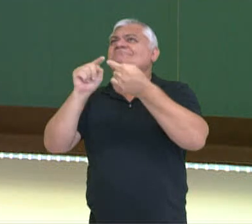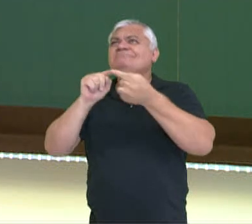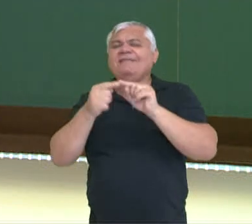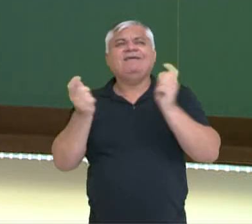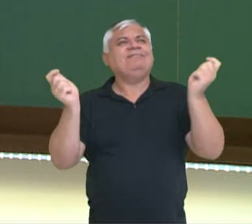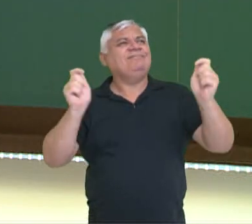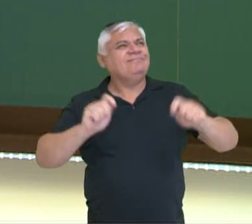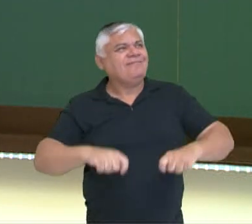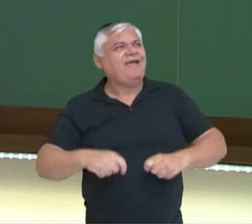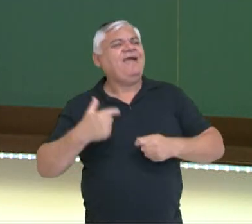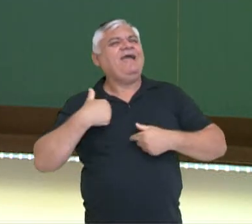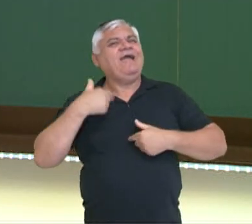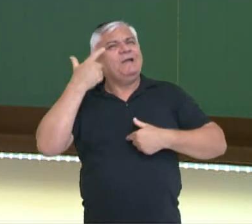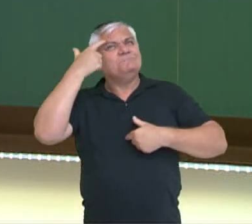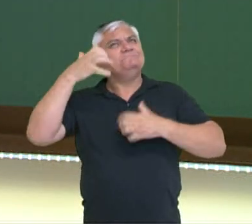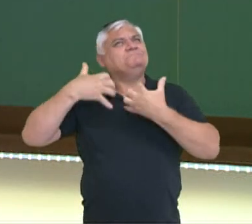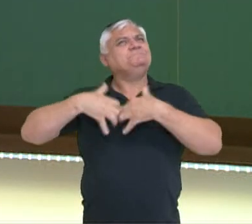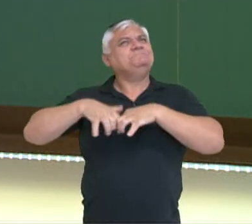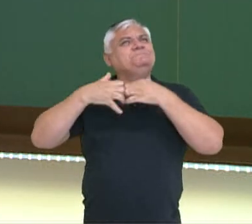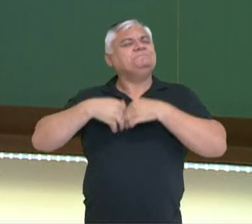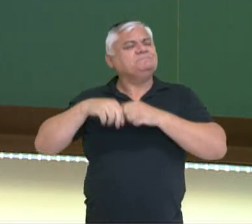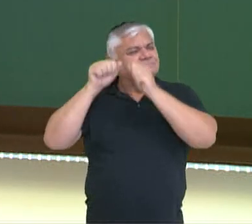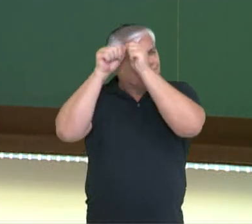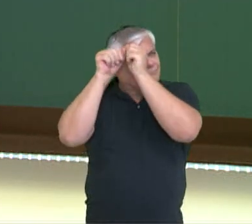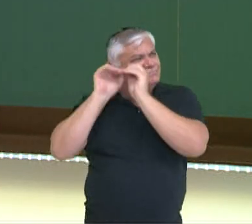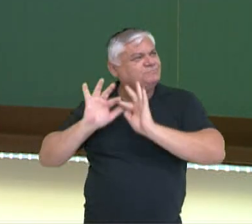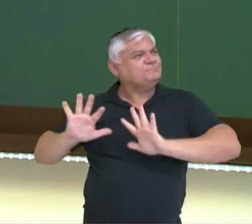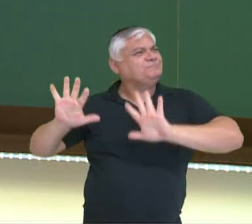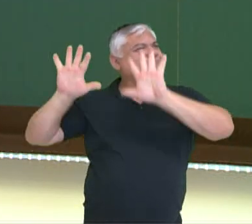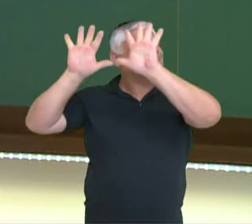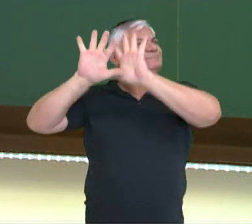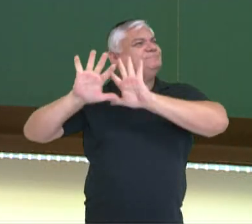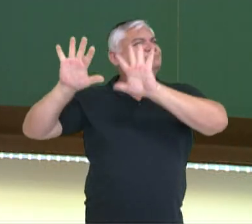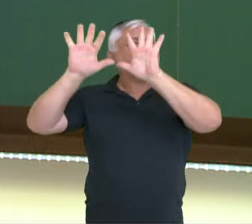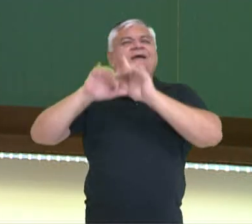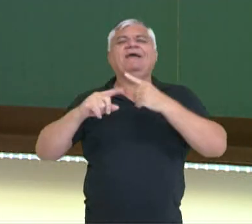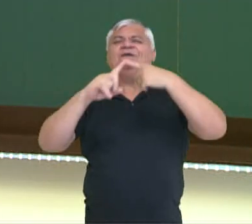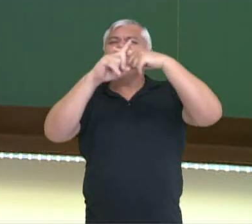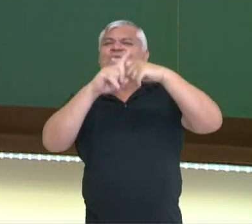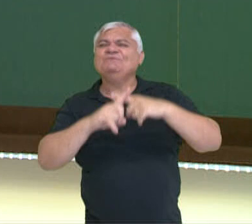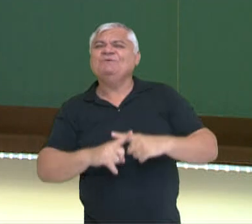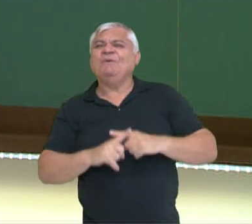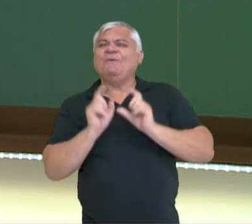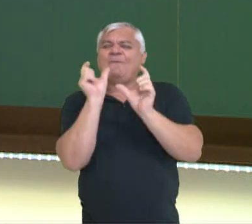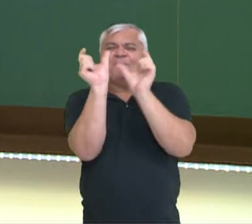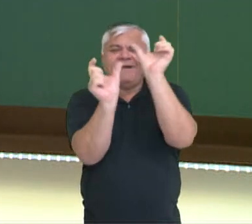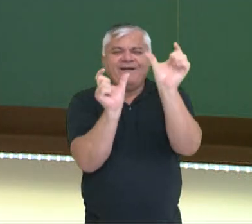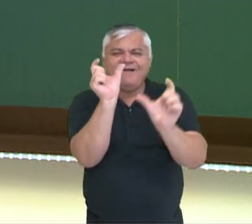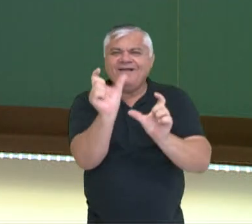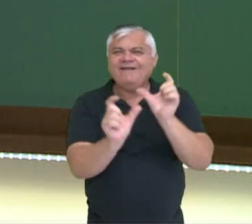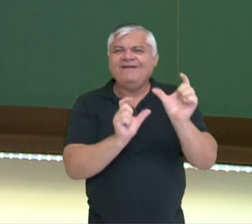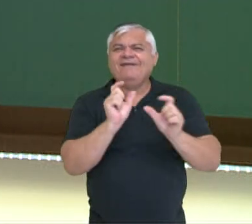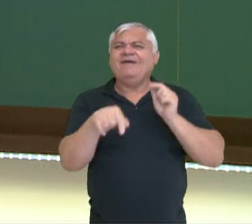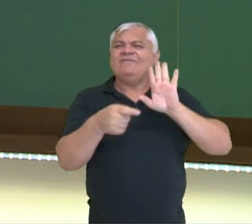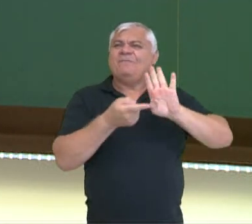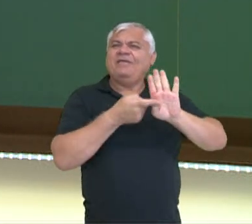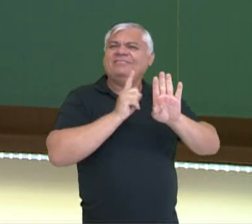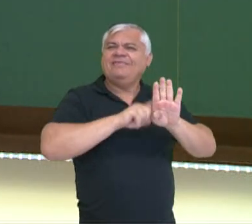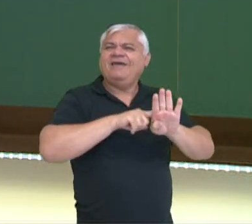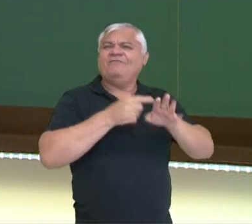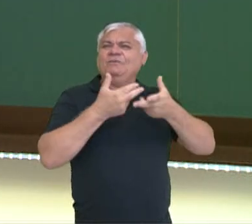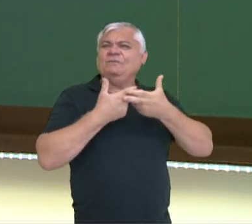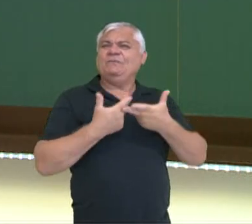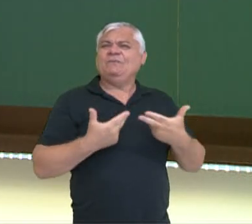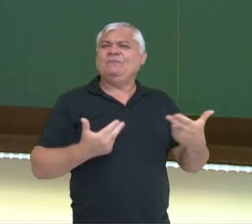essas construções de imagens, esses jogos de associações, de palavras, metáforas, e